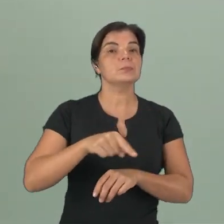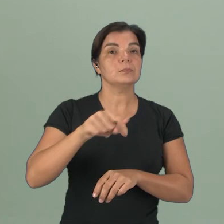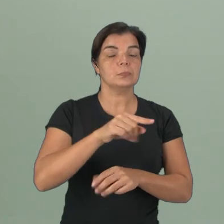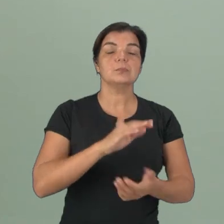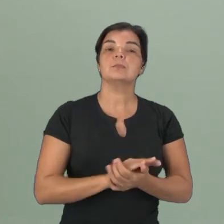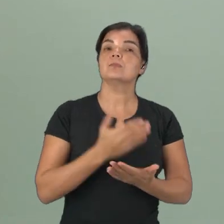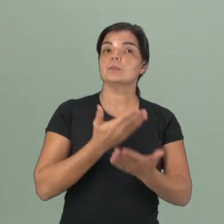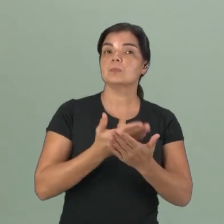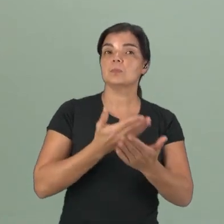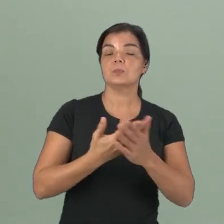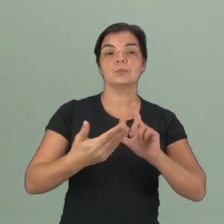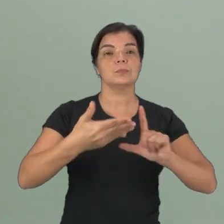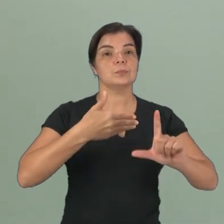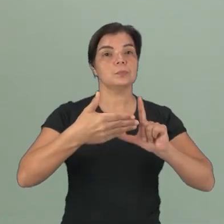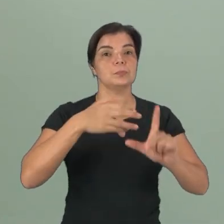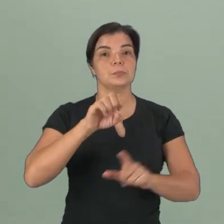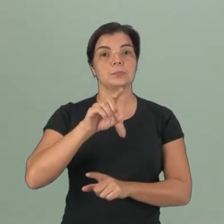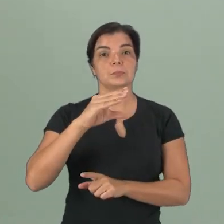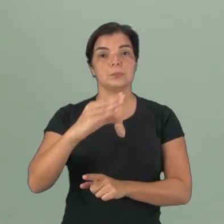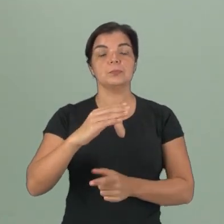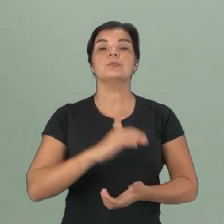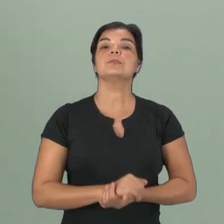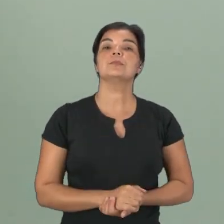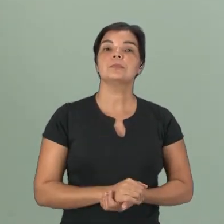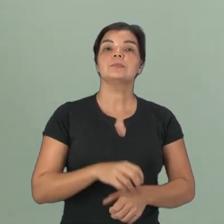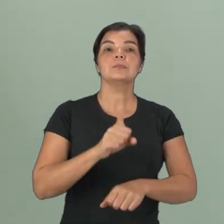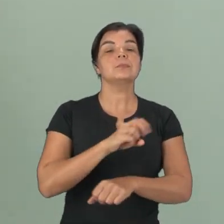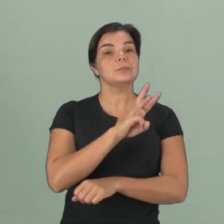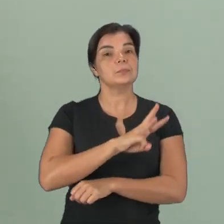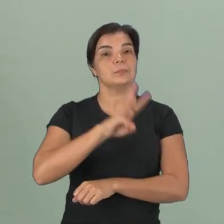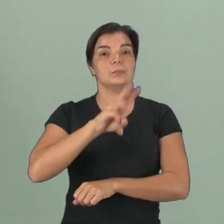acesso a essa aula, acessem a plataforma Eduque no